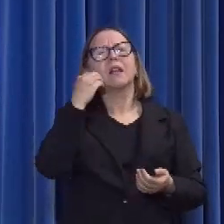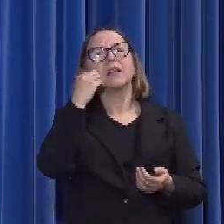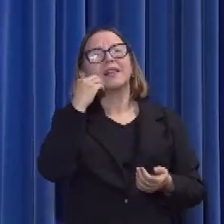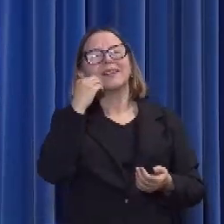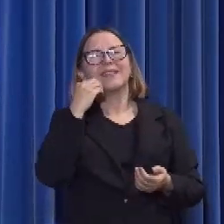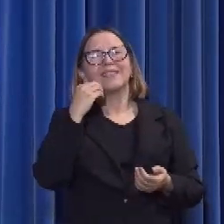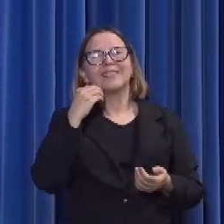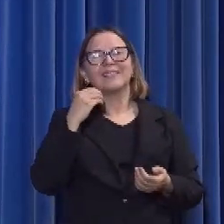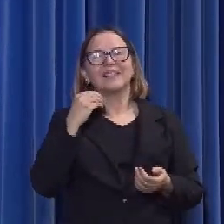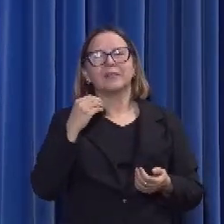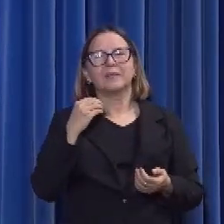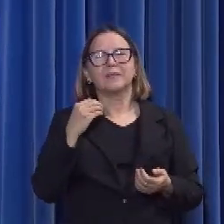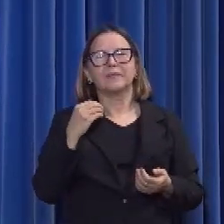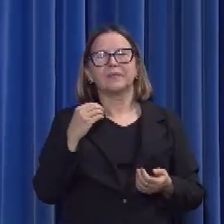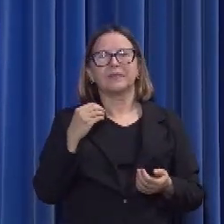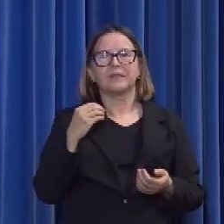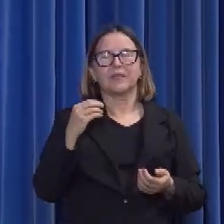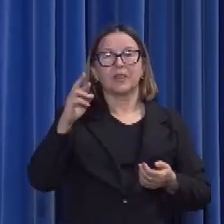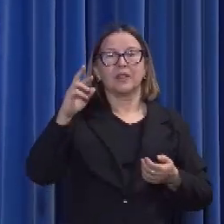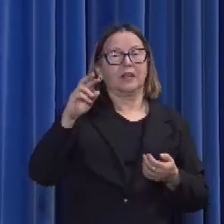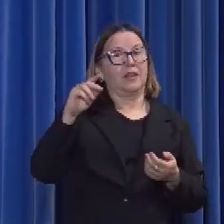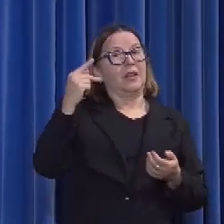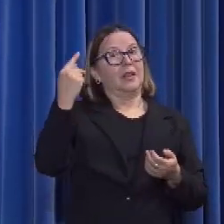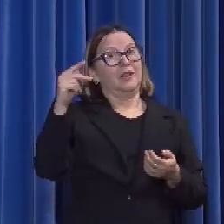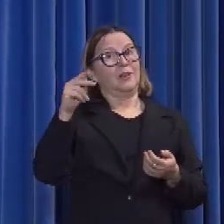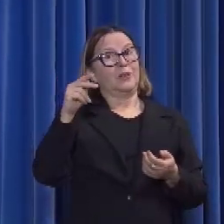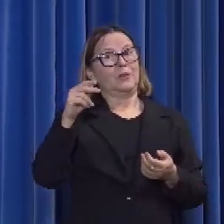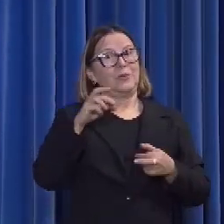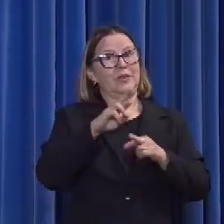estavam postos na recompensa que viria.